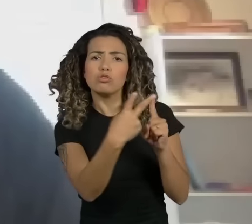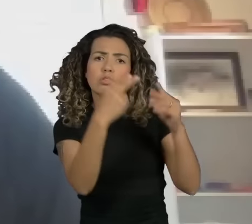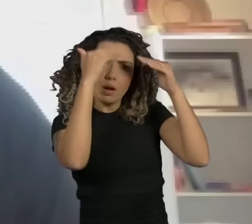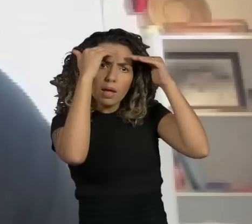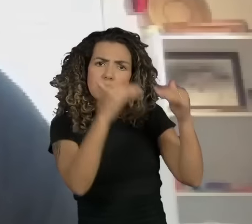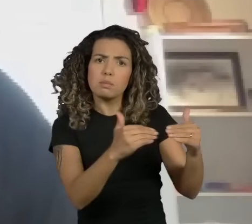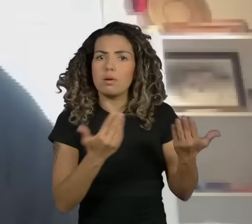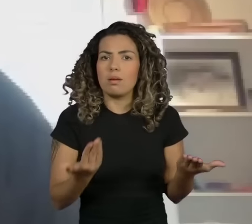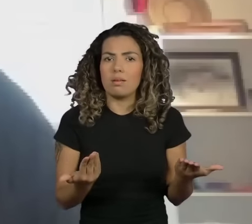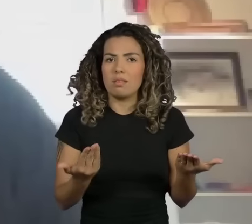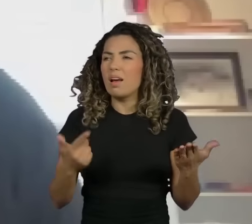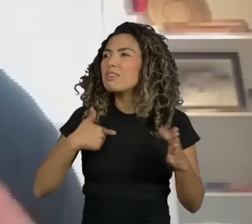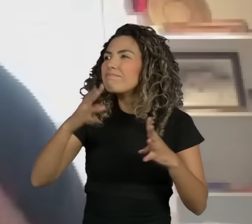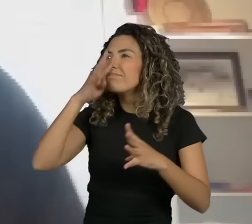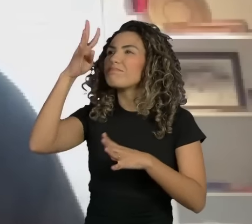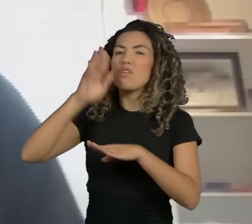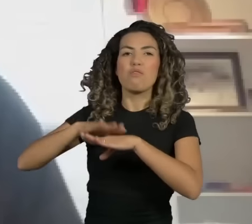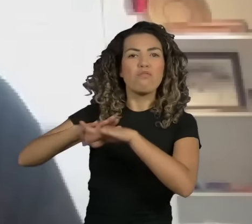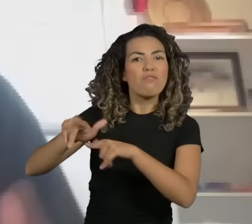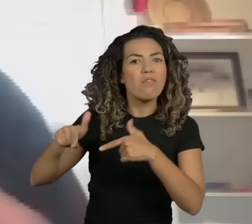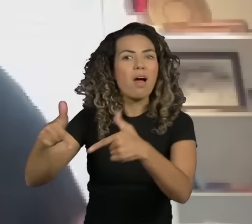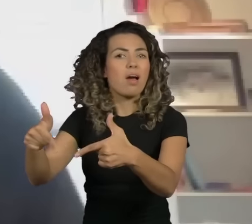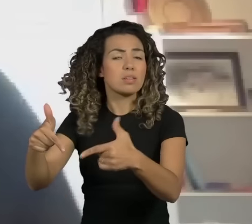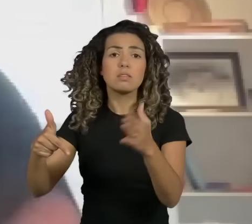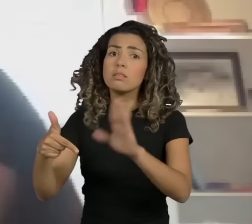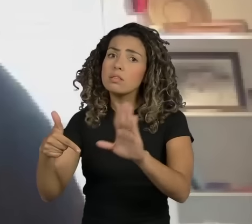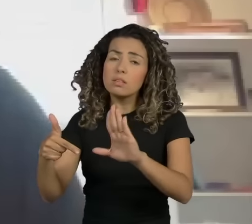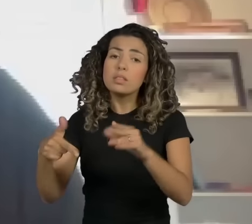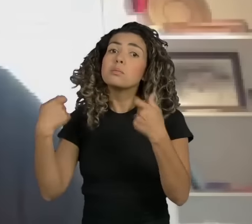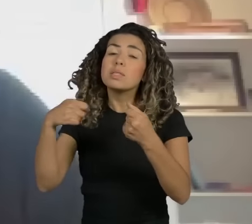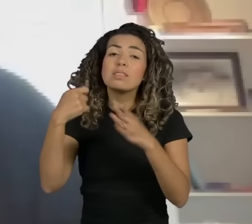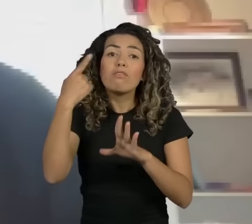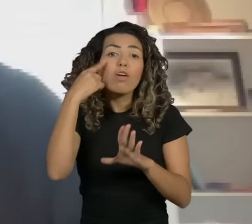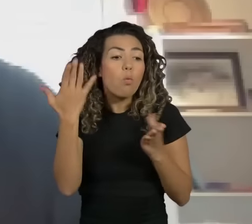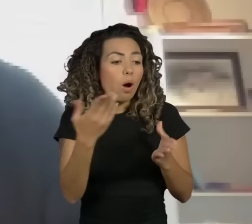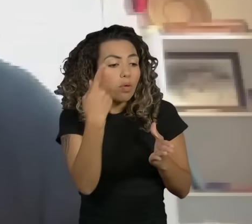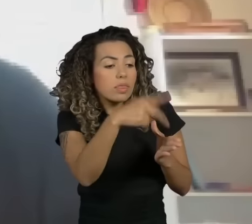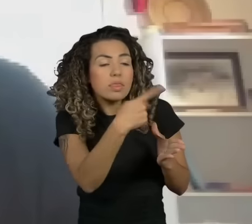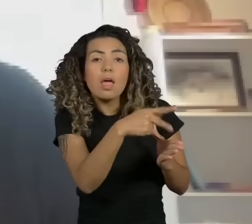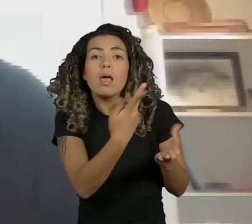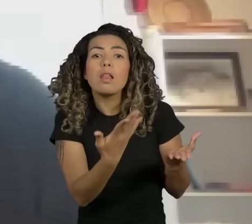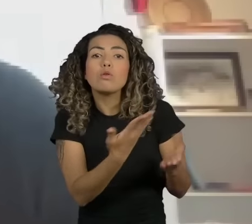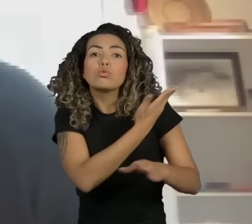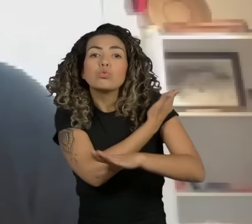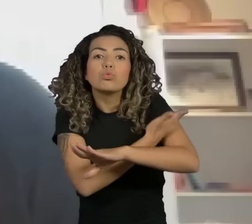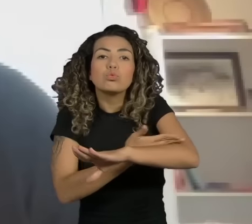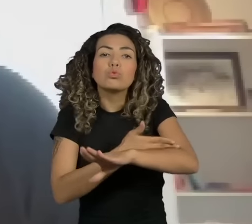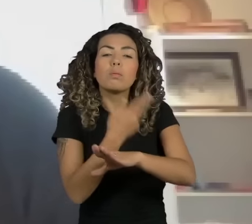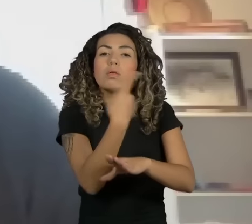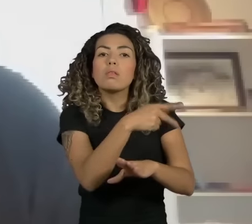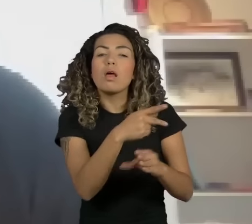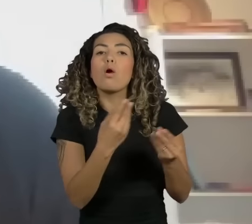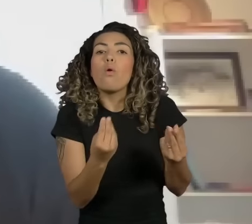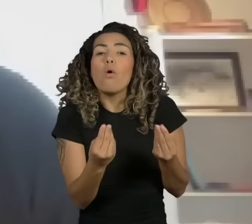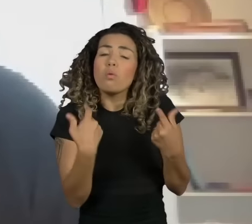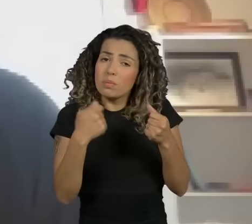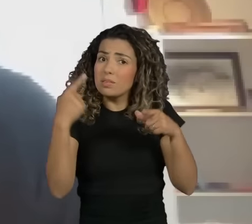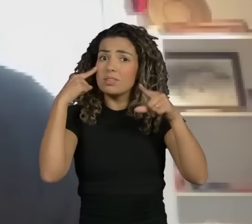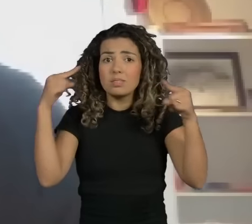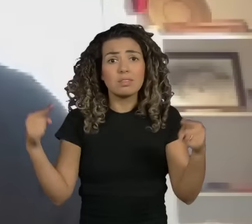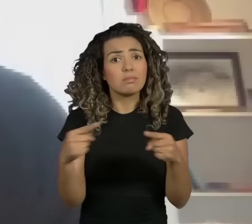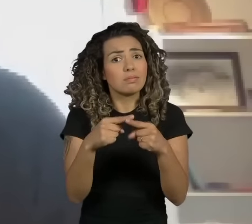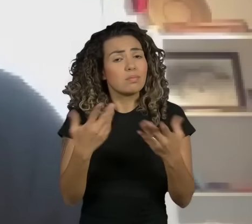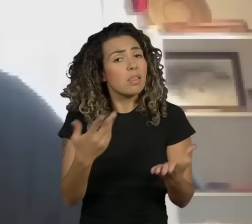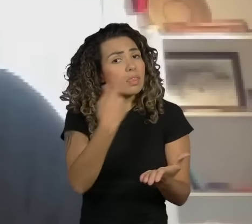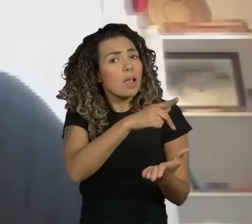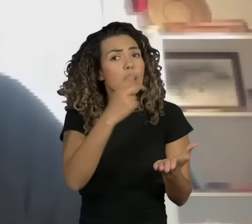ação precisa se adequar ao sistema de proteção que já existe, né, no contexto da cultura Yanomami